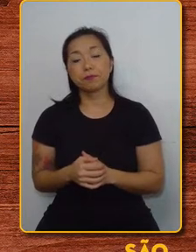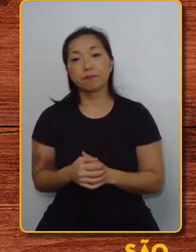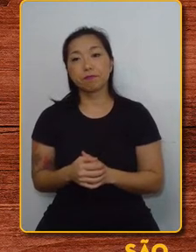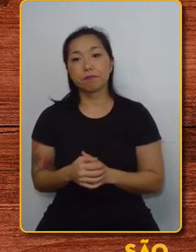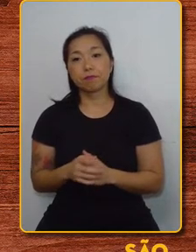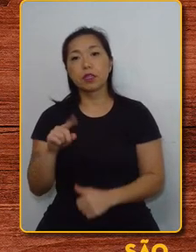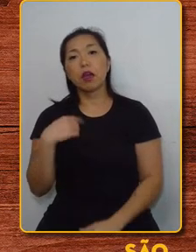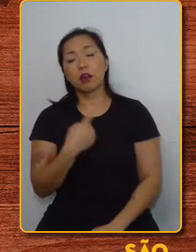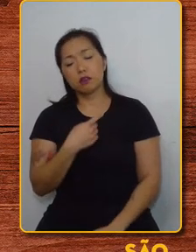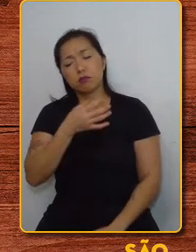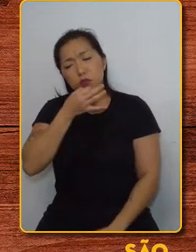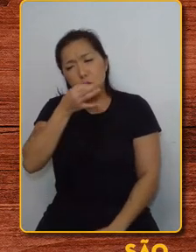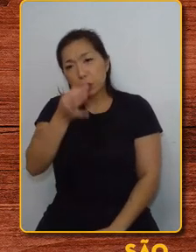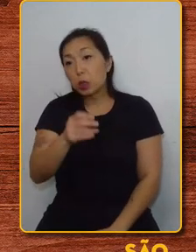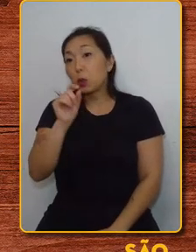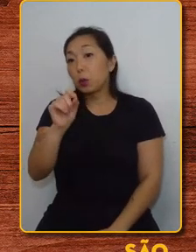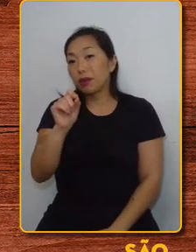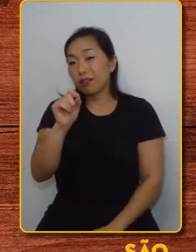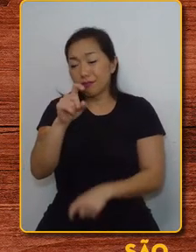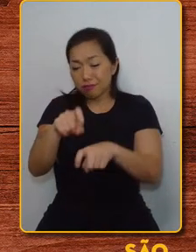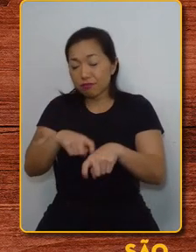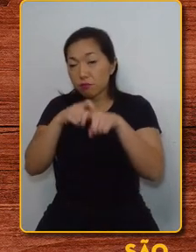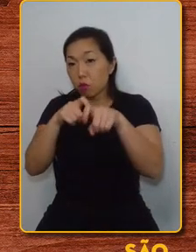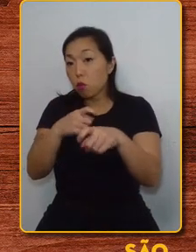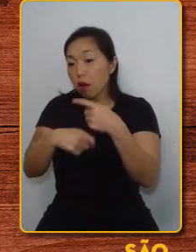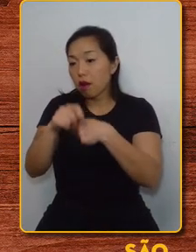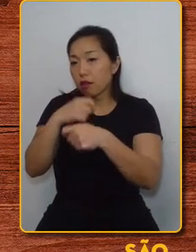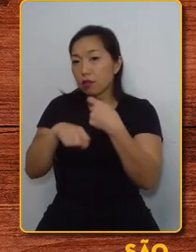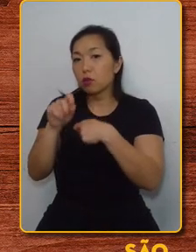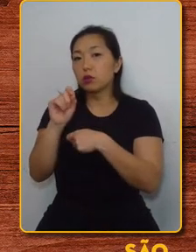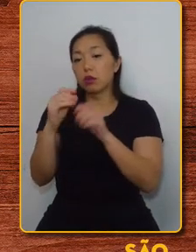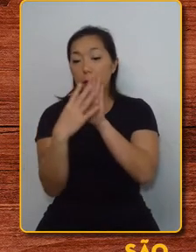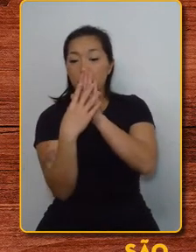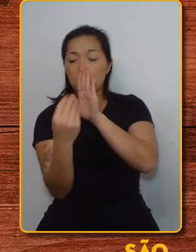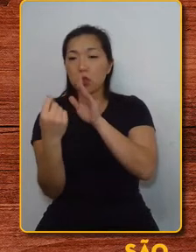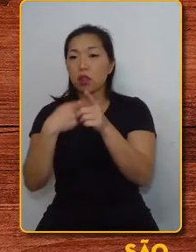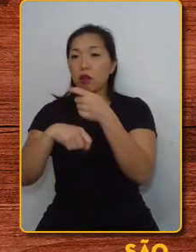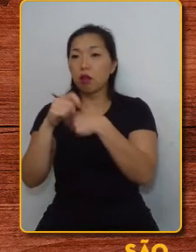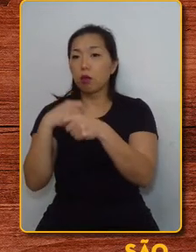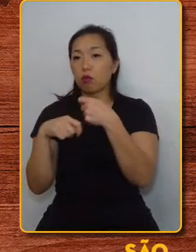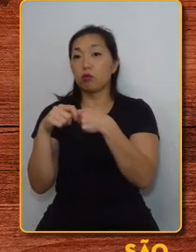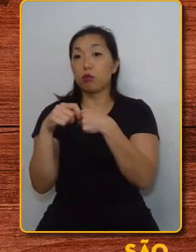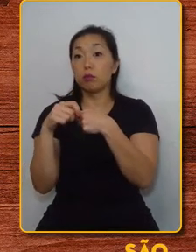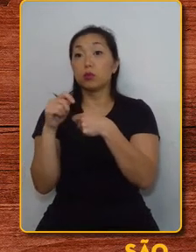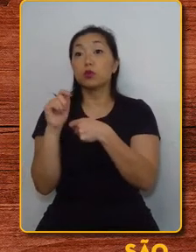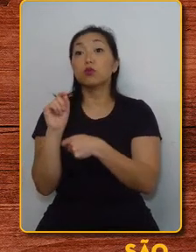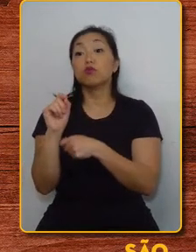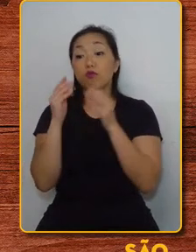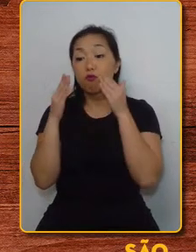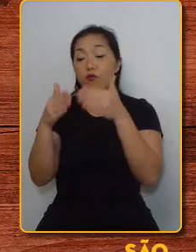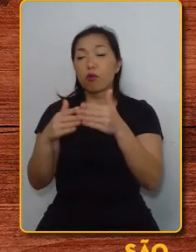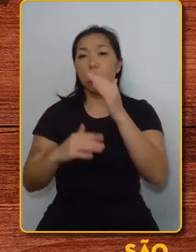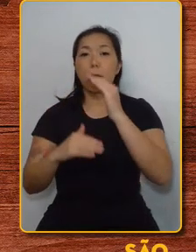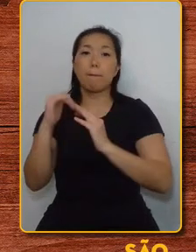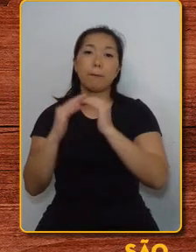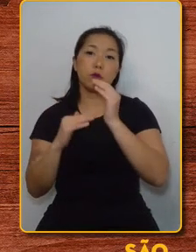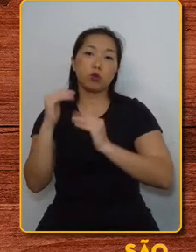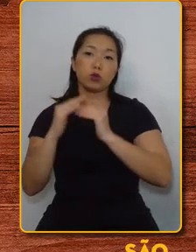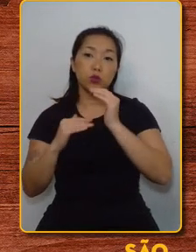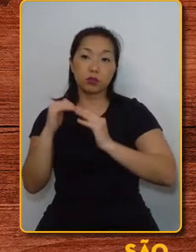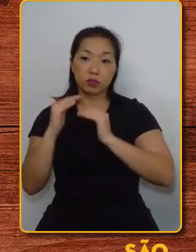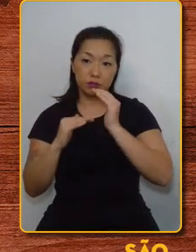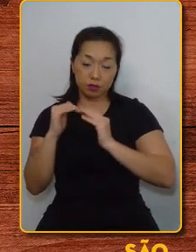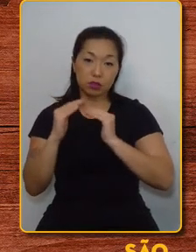nossa opinião, o agronegócio é um modelo econômico que está destinado à produção de monocultura e